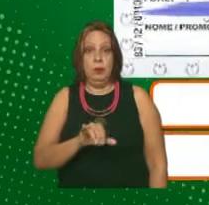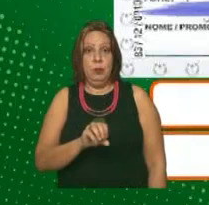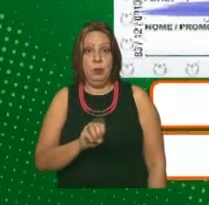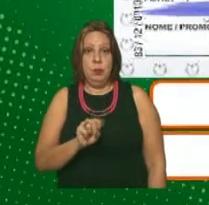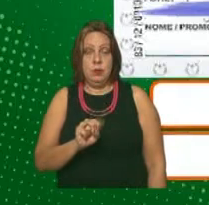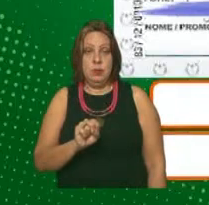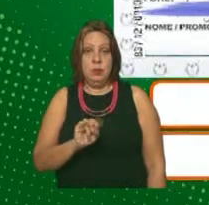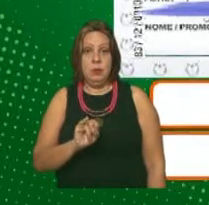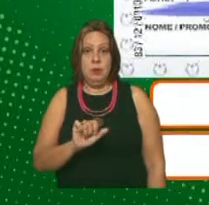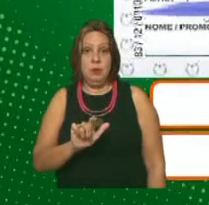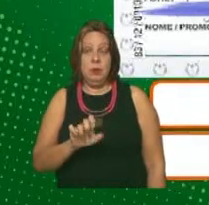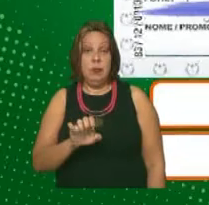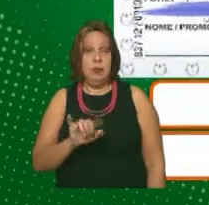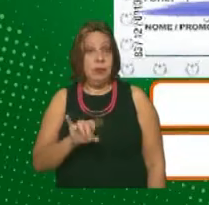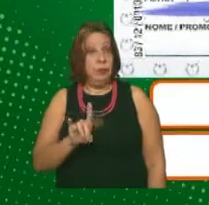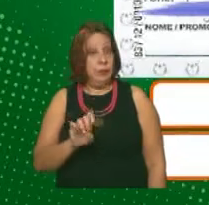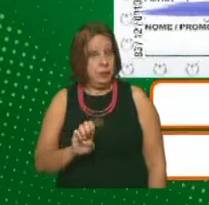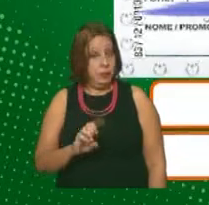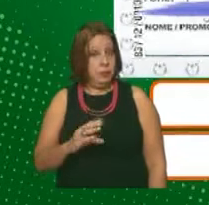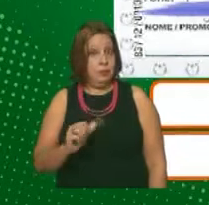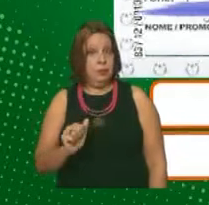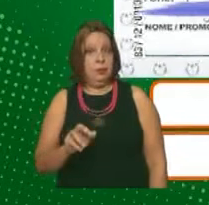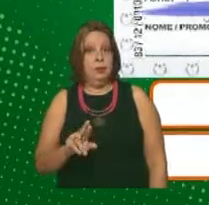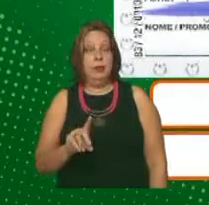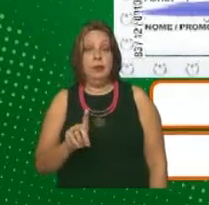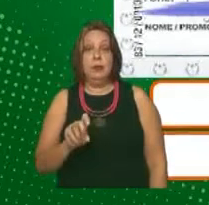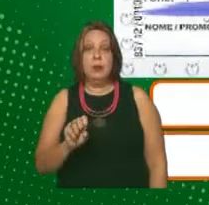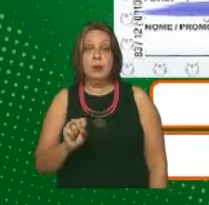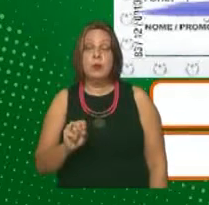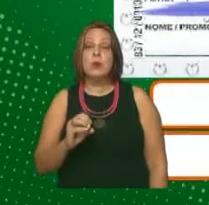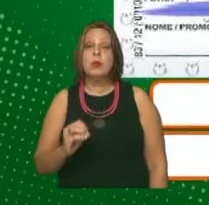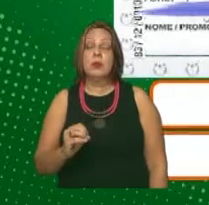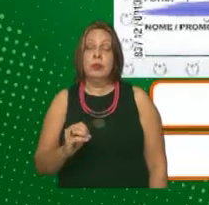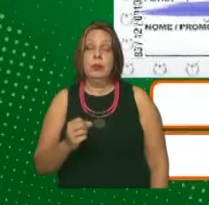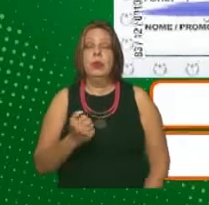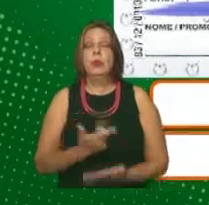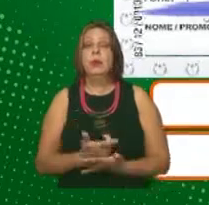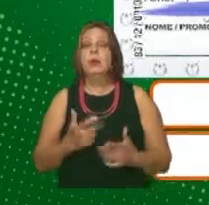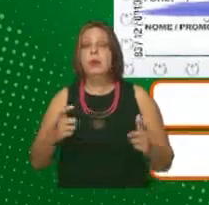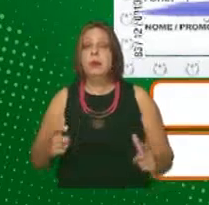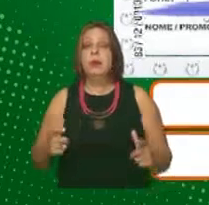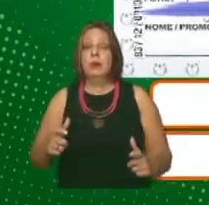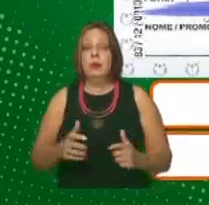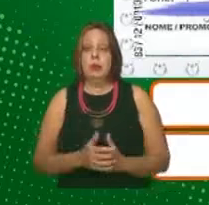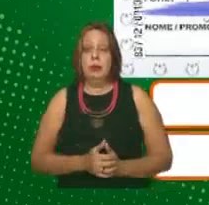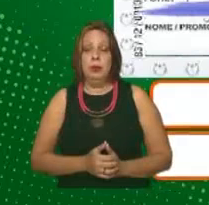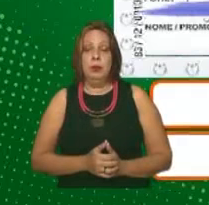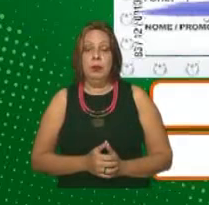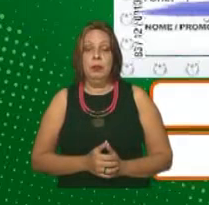Josileide, Josileide Cardoso adquiriu aí com...